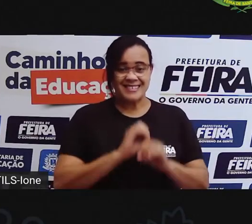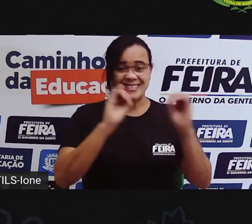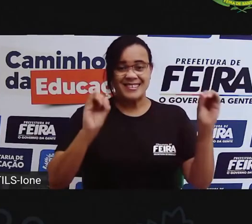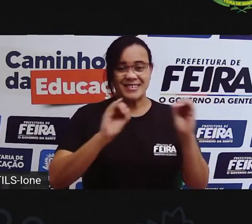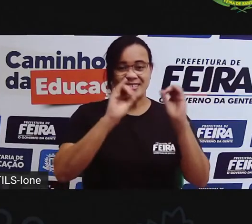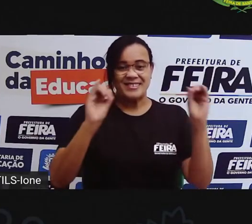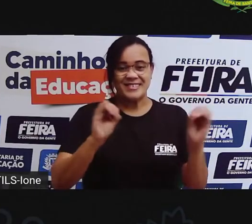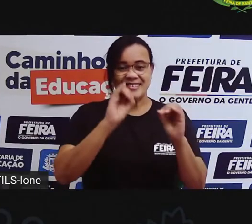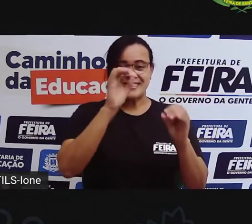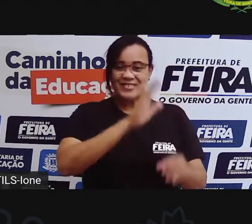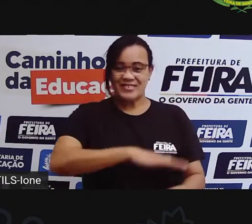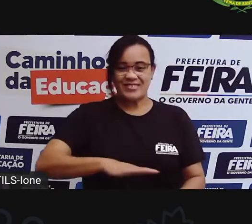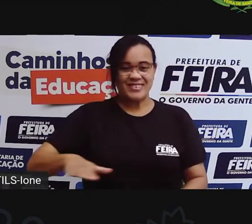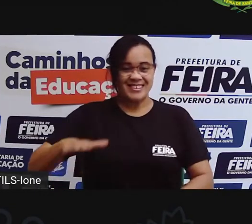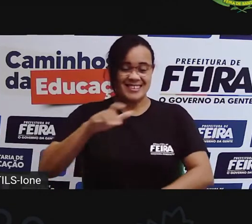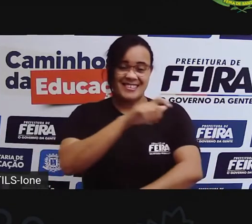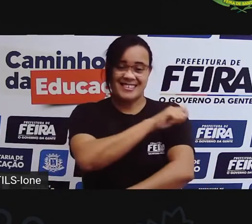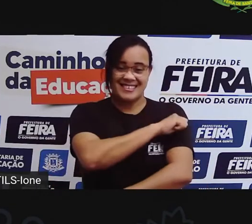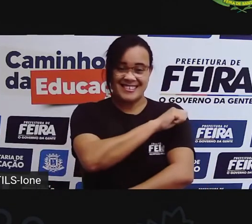Olá, meninada!